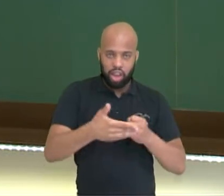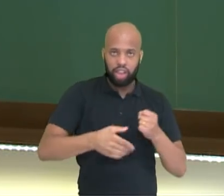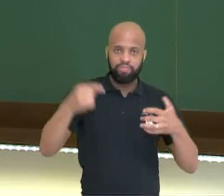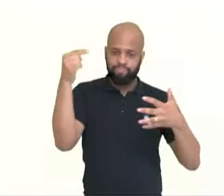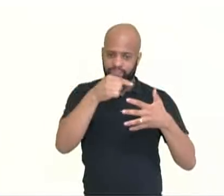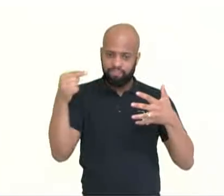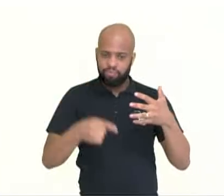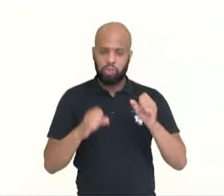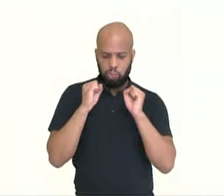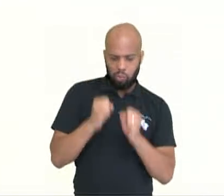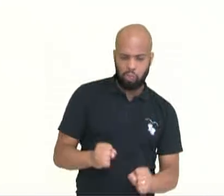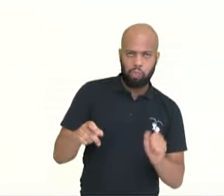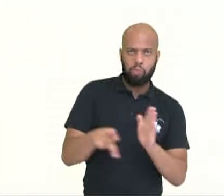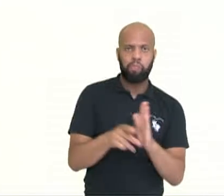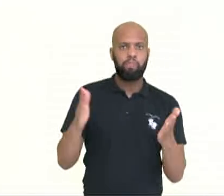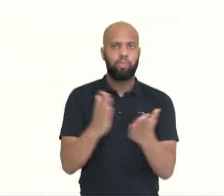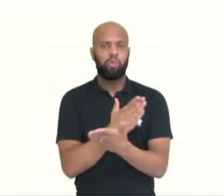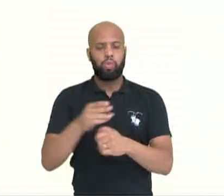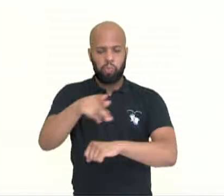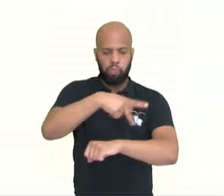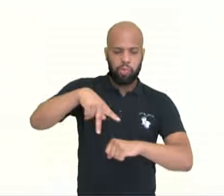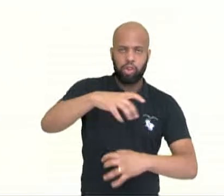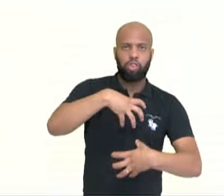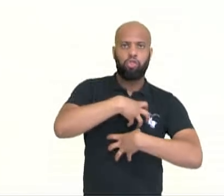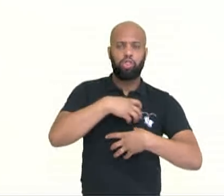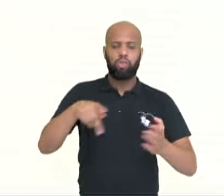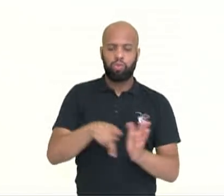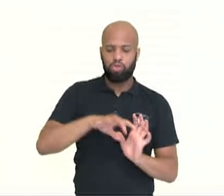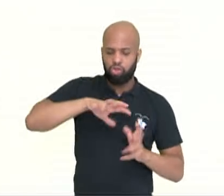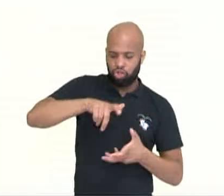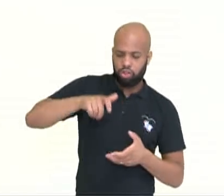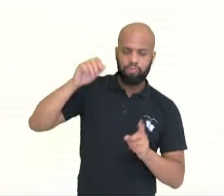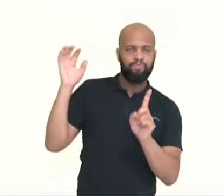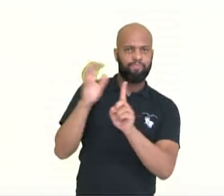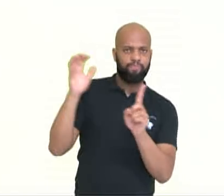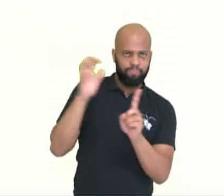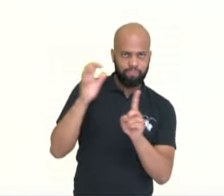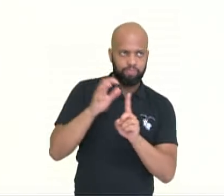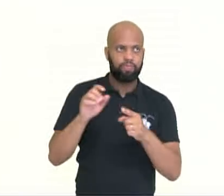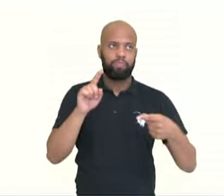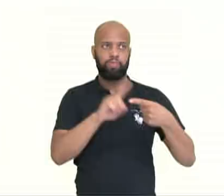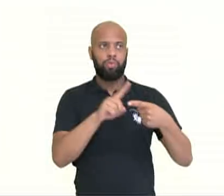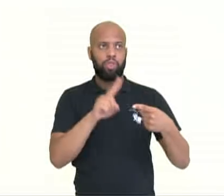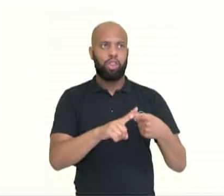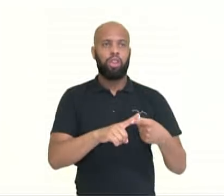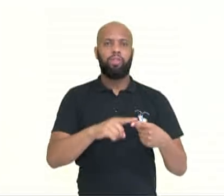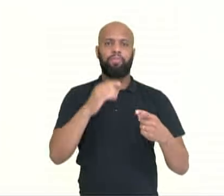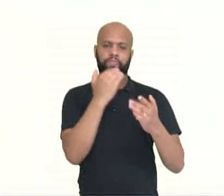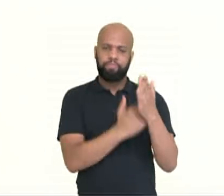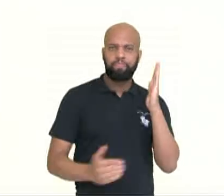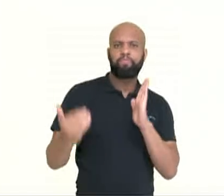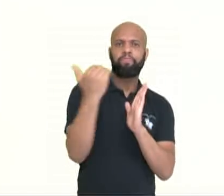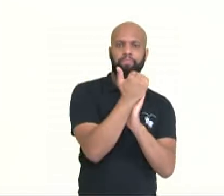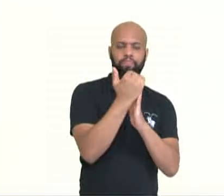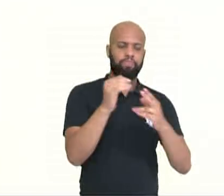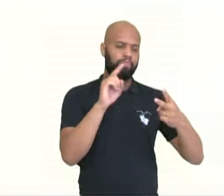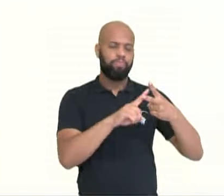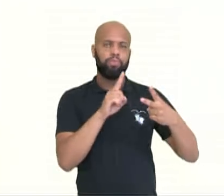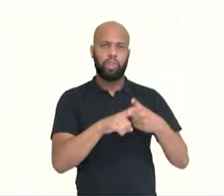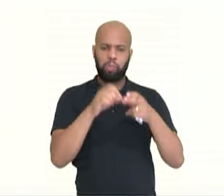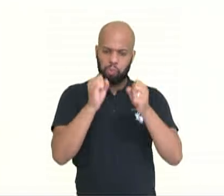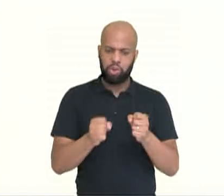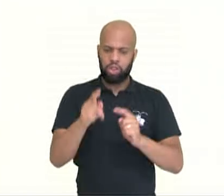o poderio de um determinado Estado no plano internacional. Número 1, ó, a sua soberania. 2, o